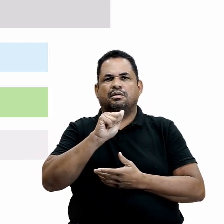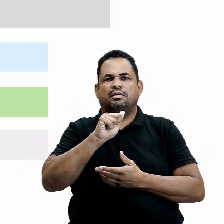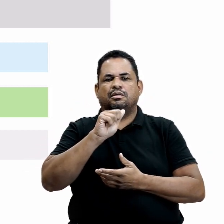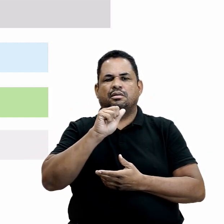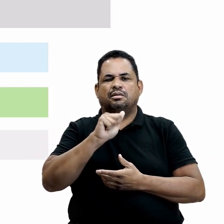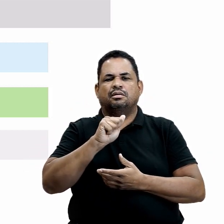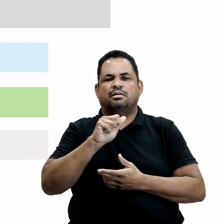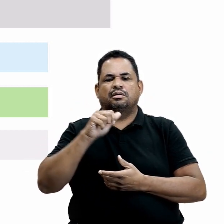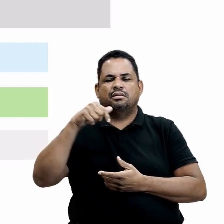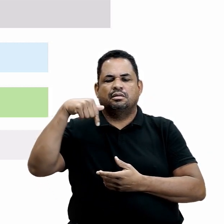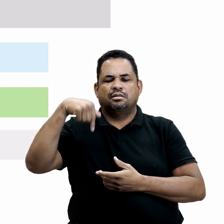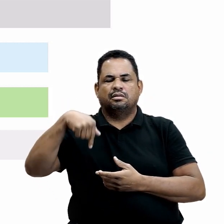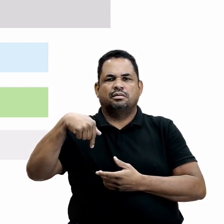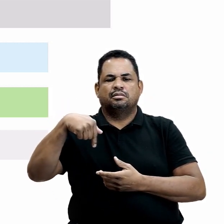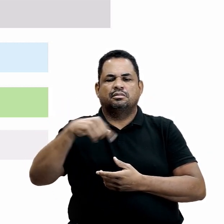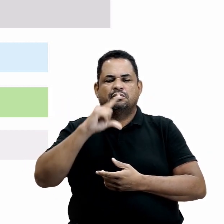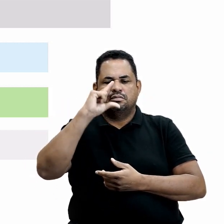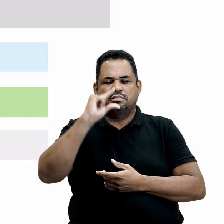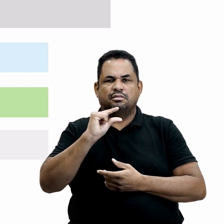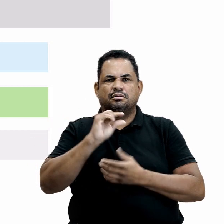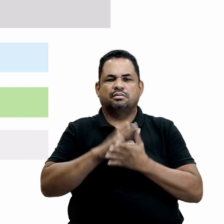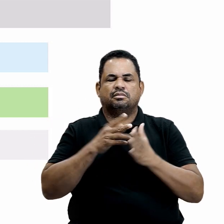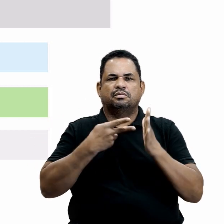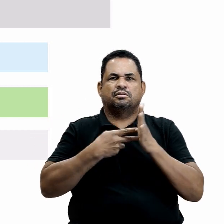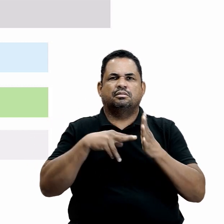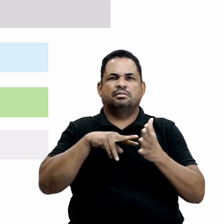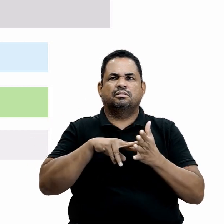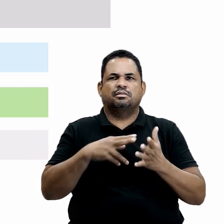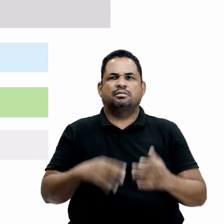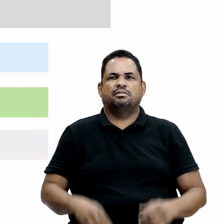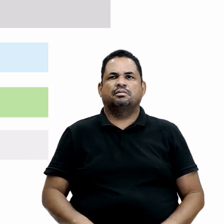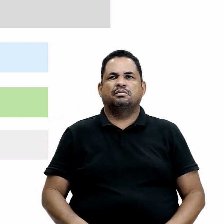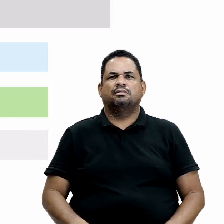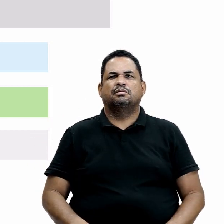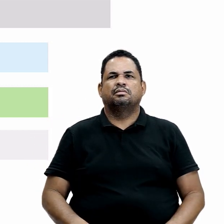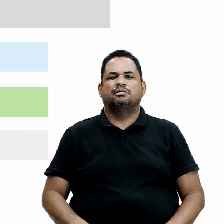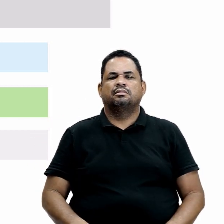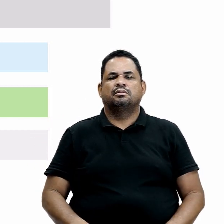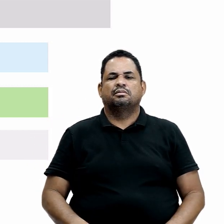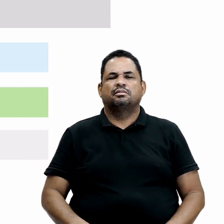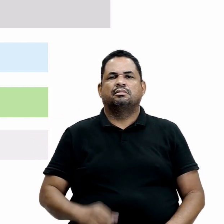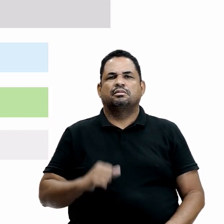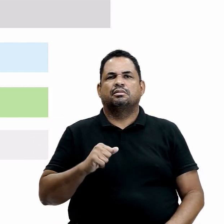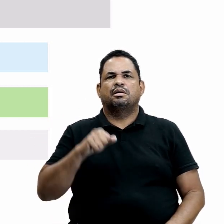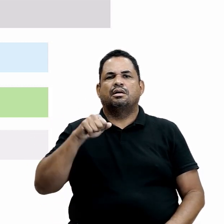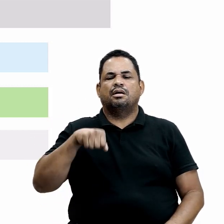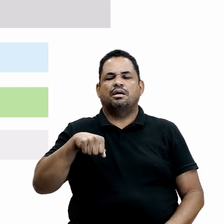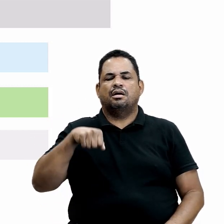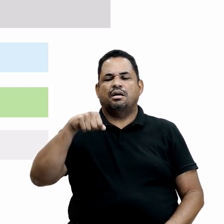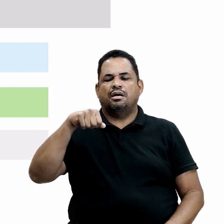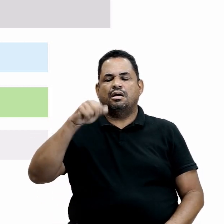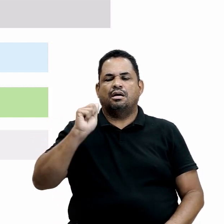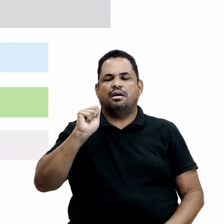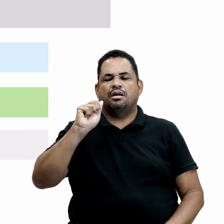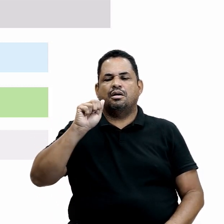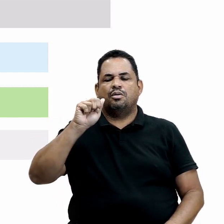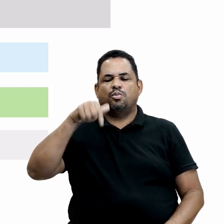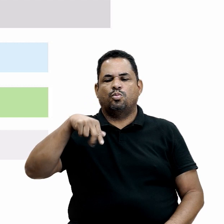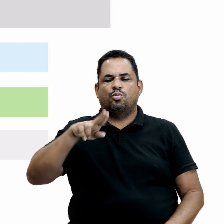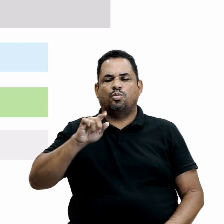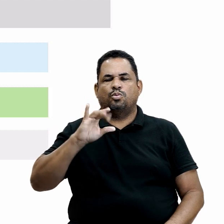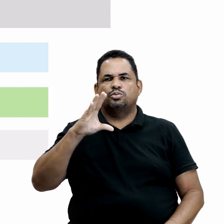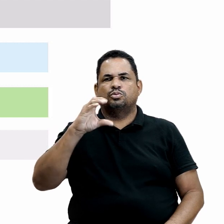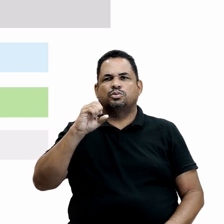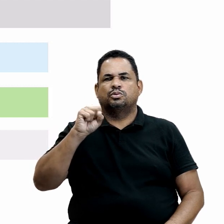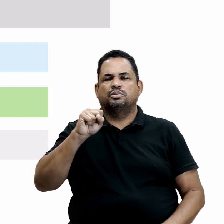AQ, ambos minúsculos, que significa aquoso, tá bom? Líquido é quando a substância é pura, que está